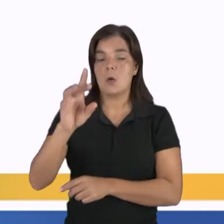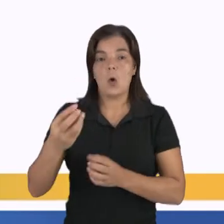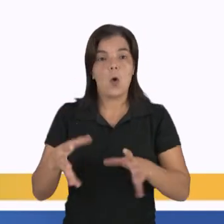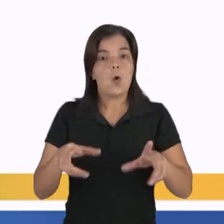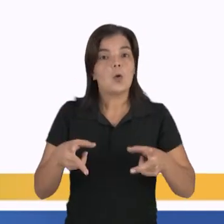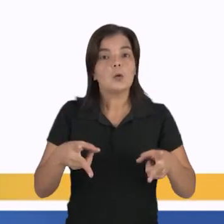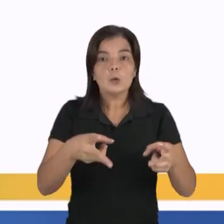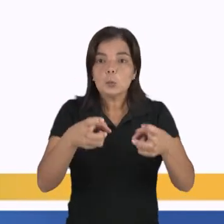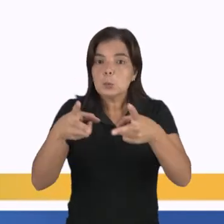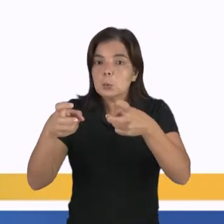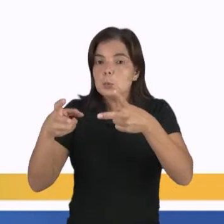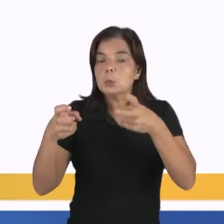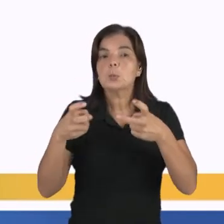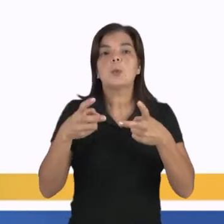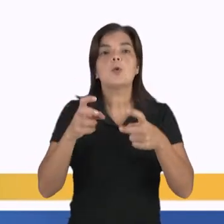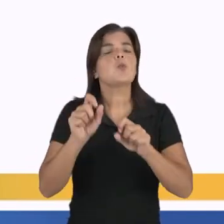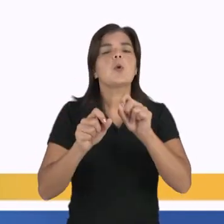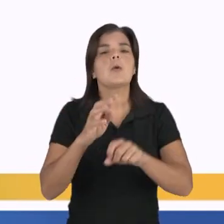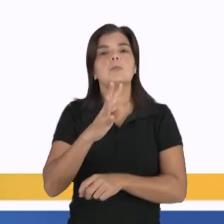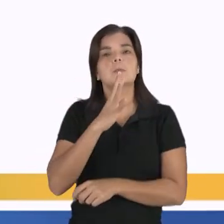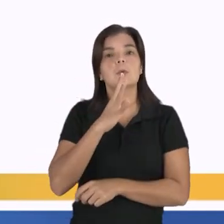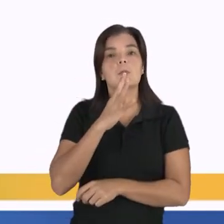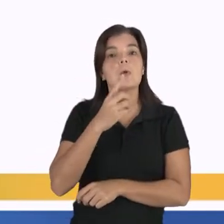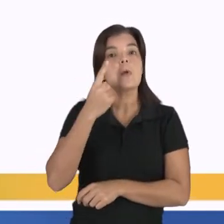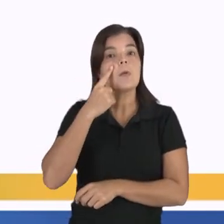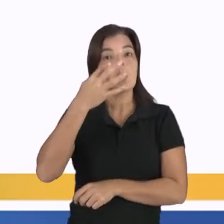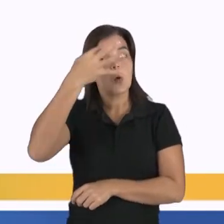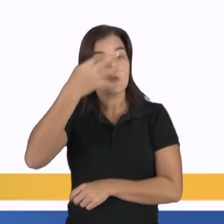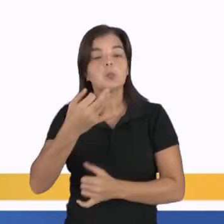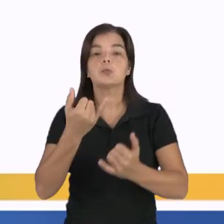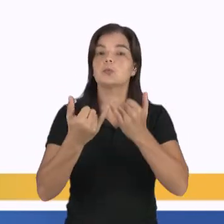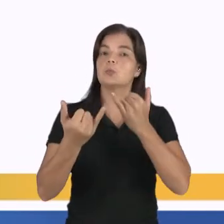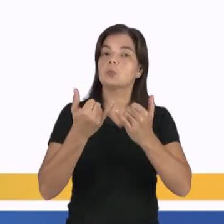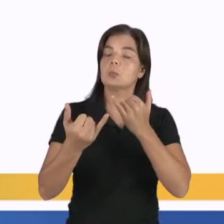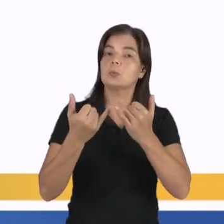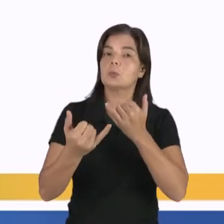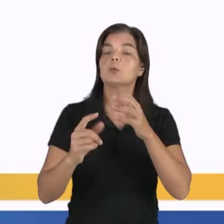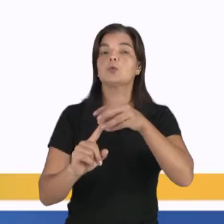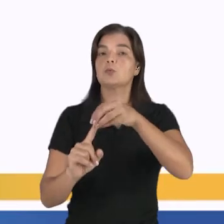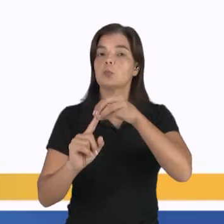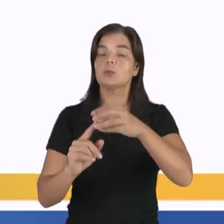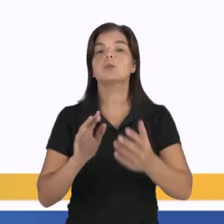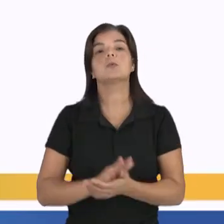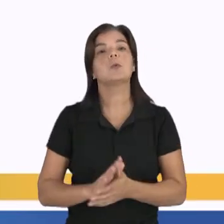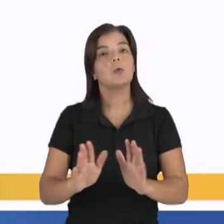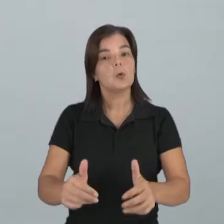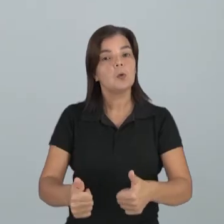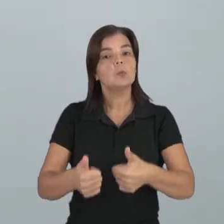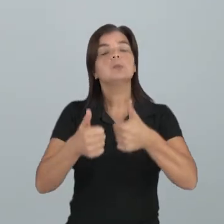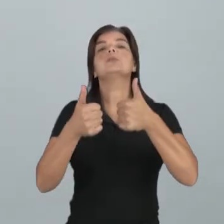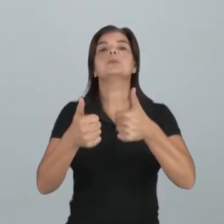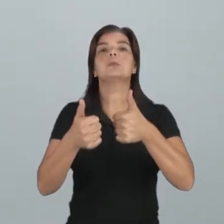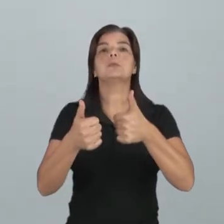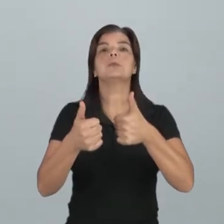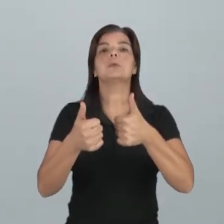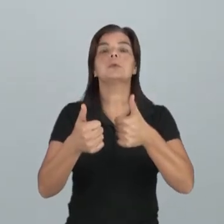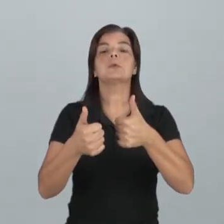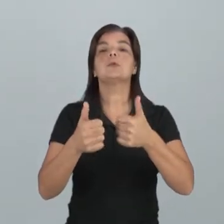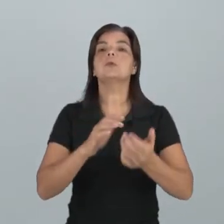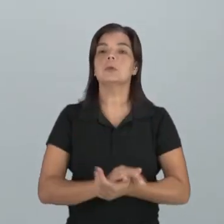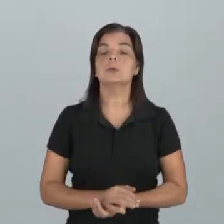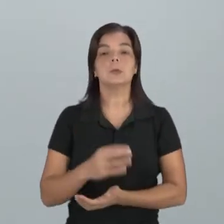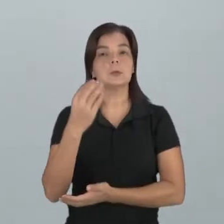seu próprio campo de conhecimento e buscam pontos em comum. Esse é o relacionamento positivo